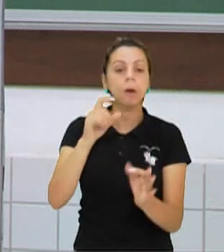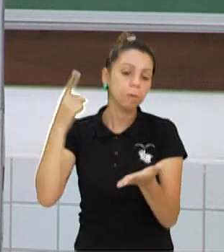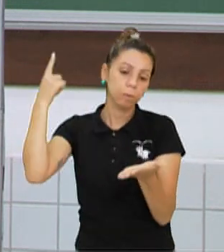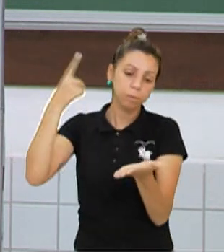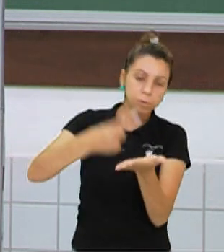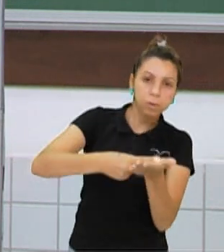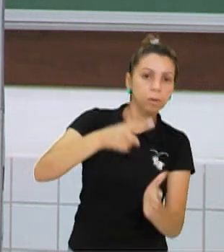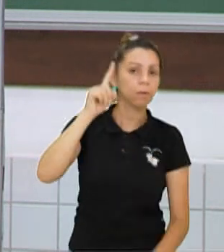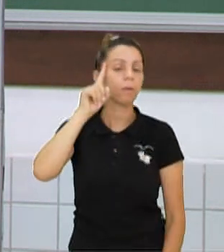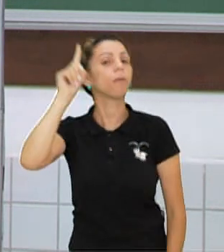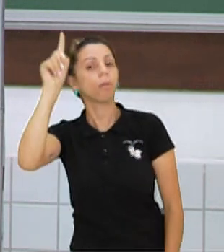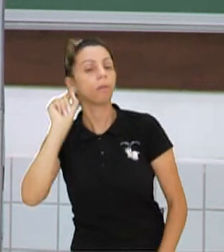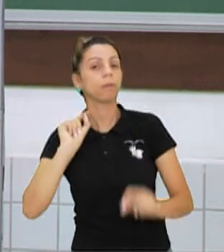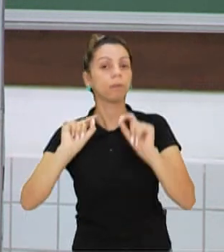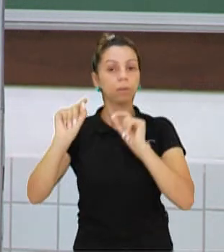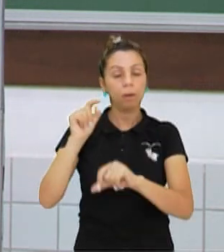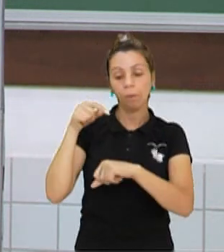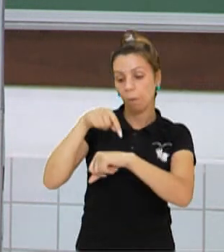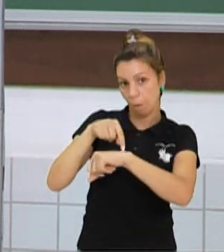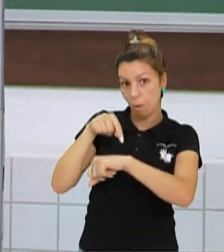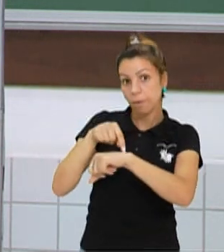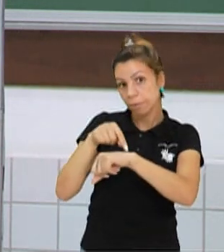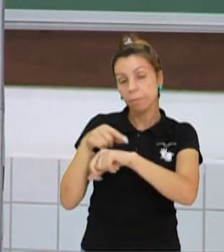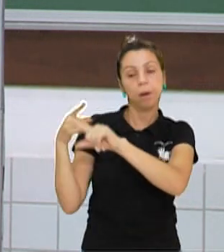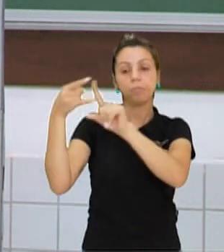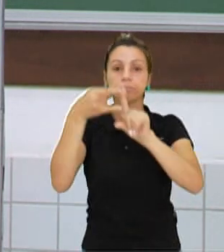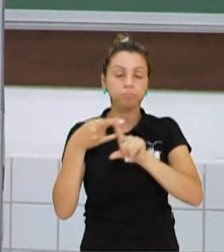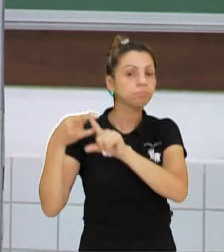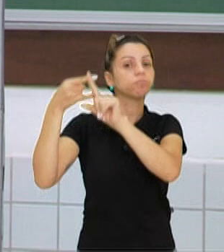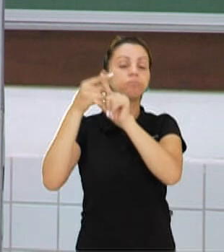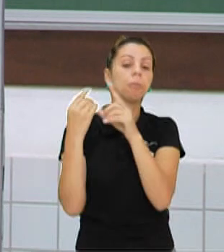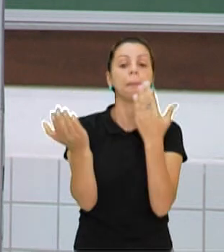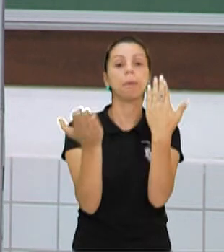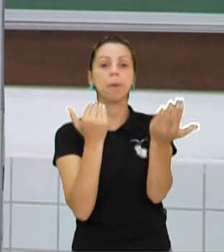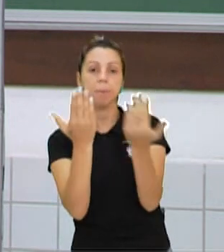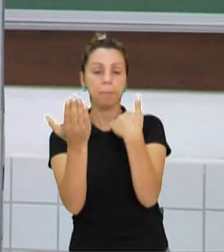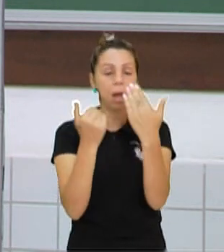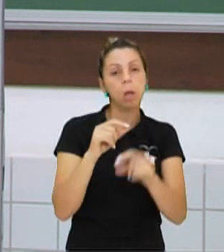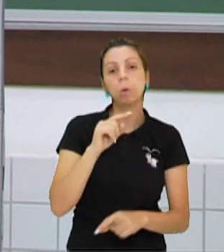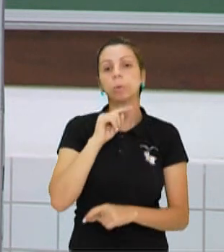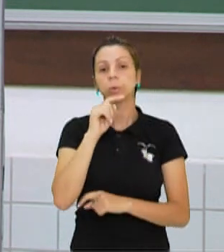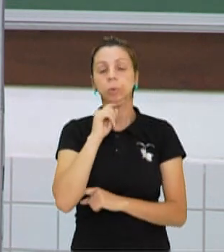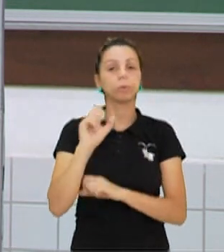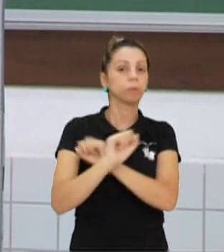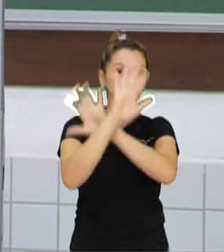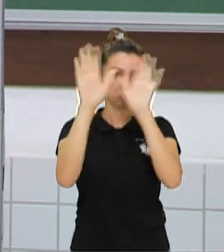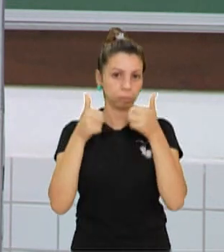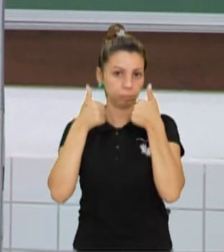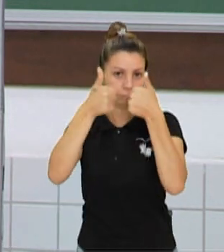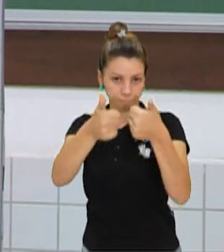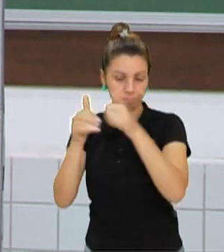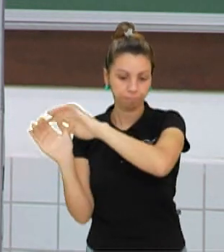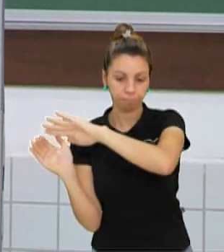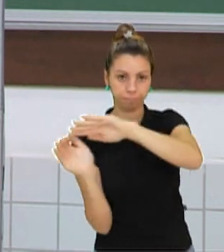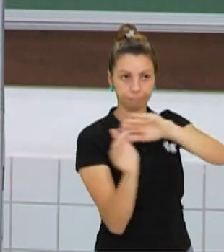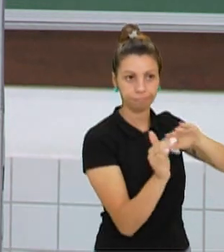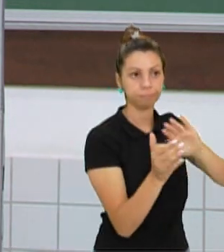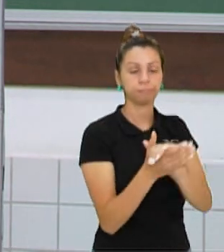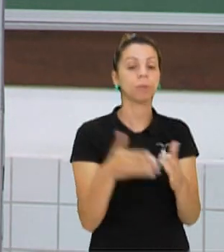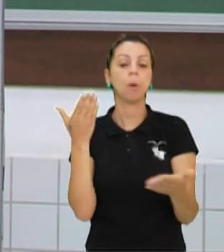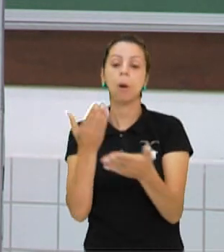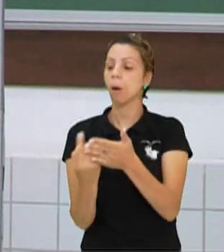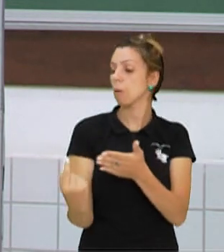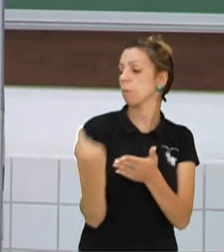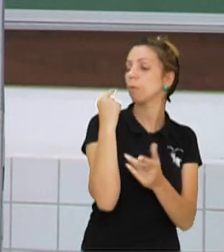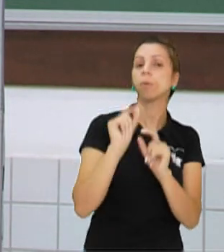marcando o horário com as Meets para poder atender você, para tirar as suas dúvidas, bater um papo legal, beleza? Tranquilo? Então vamos lá. Na aula